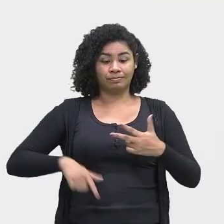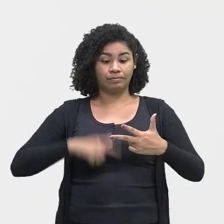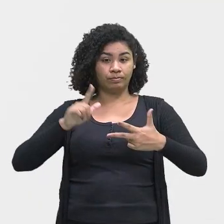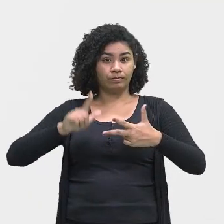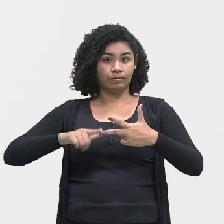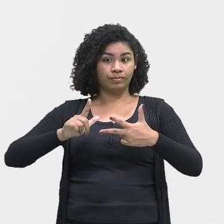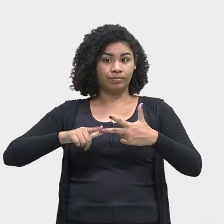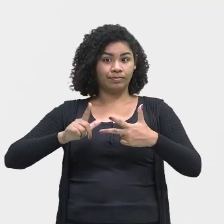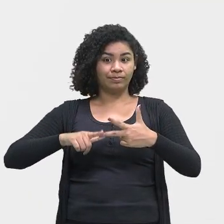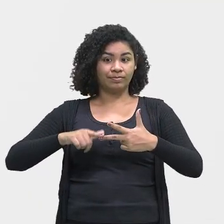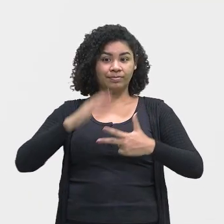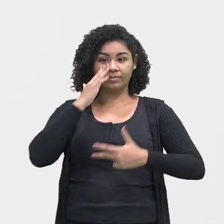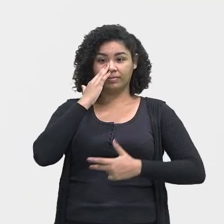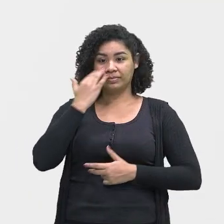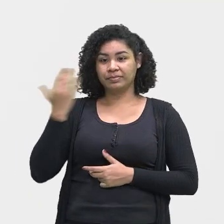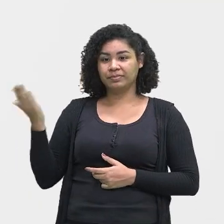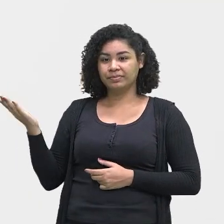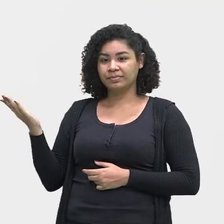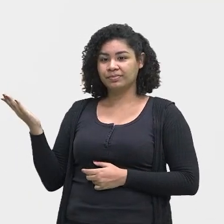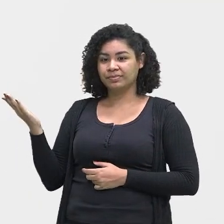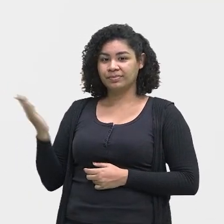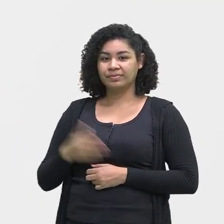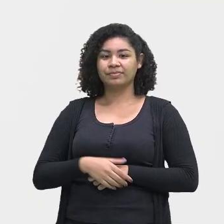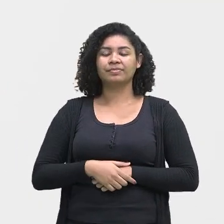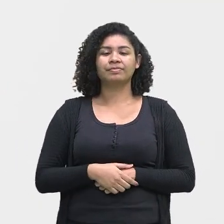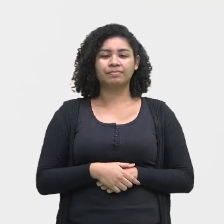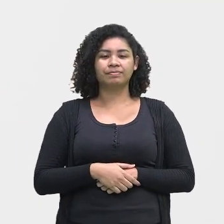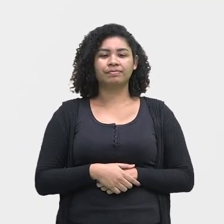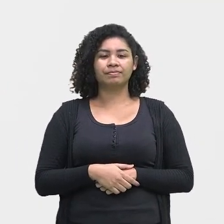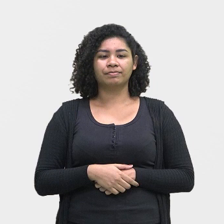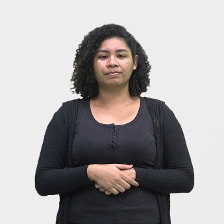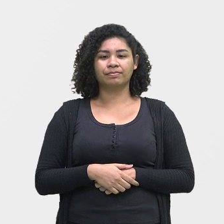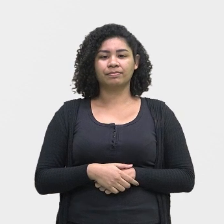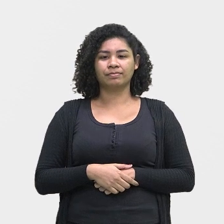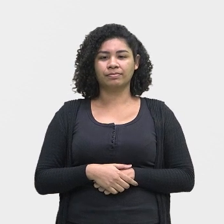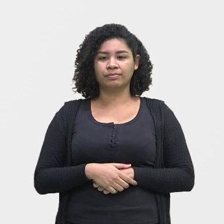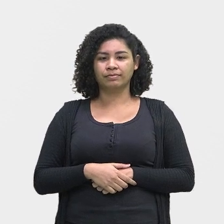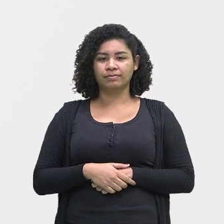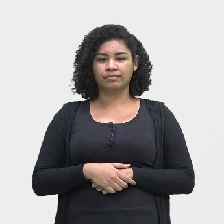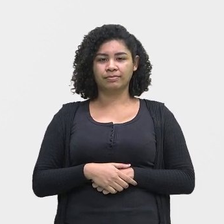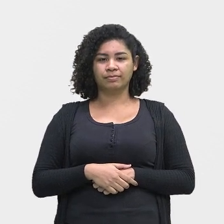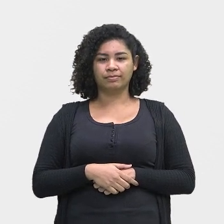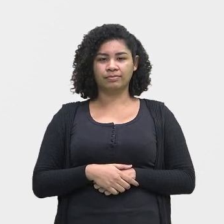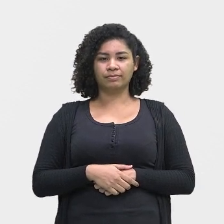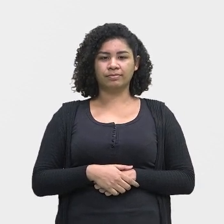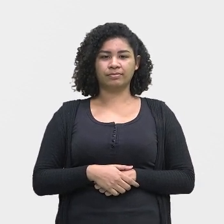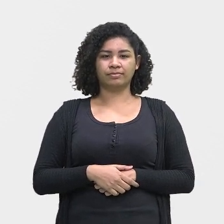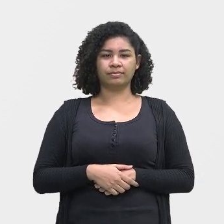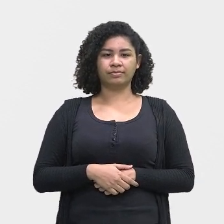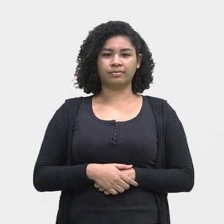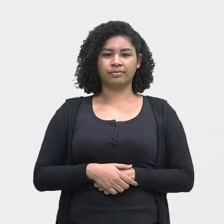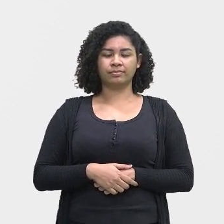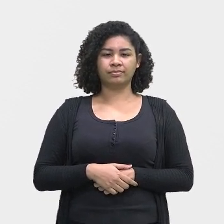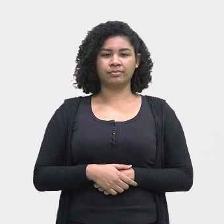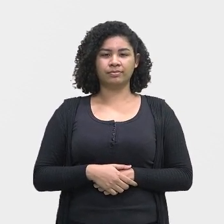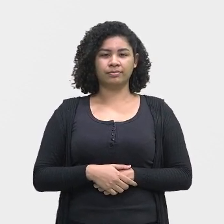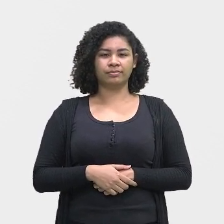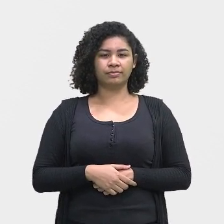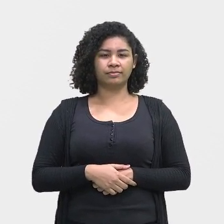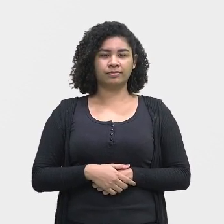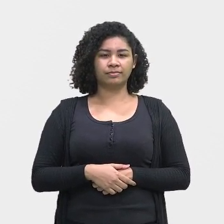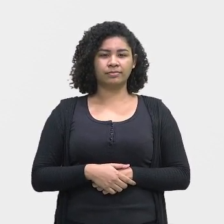só, em português, eu vou aqui no quadro falar com vocês, Fish Odor